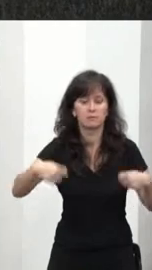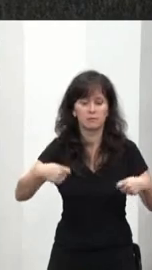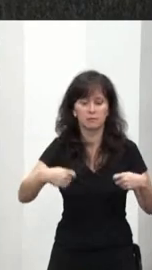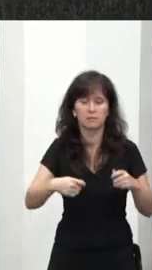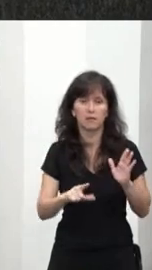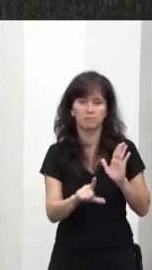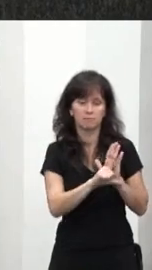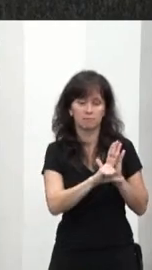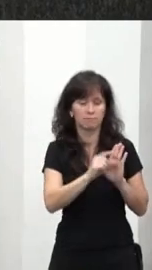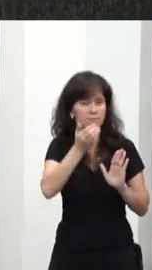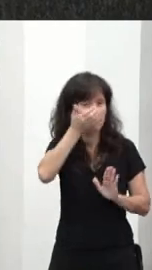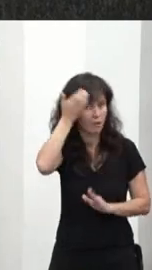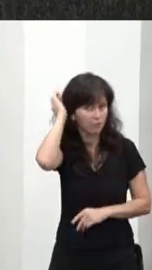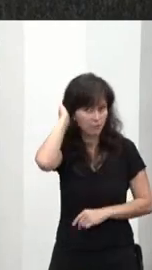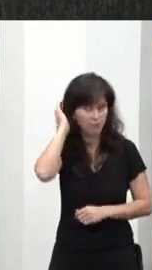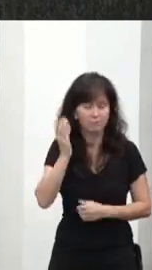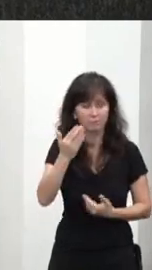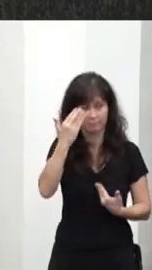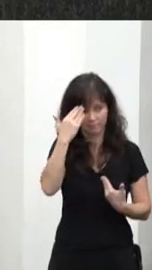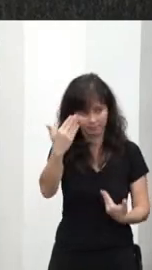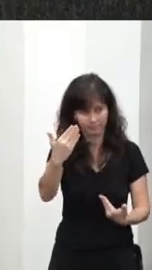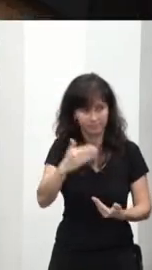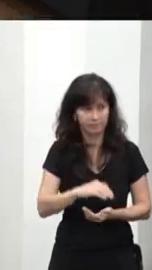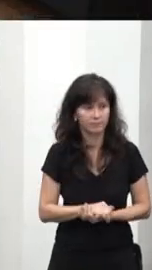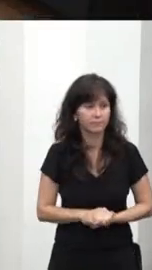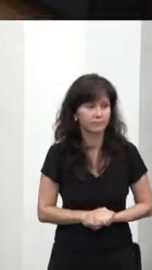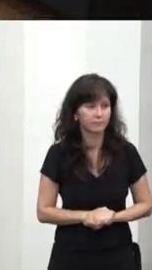tá certo obrigada gente